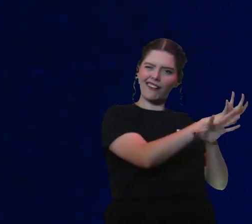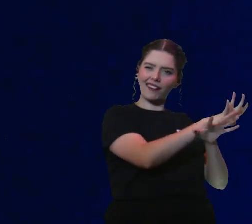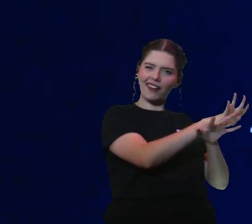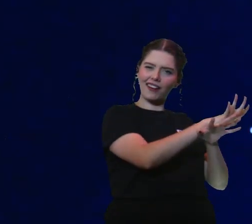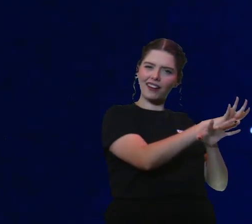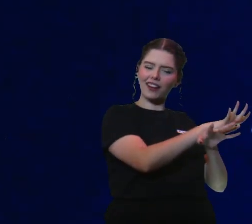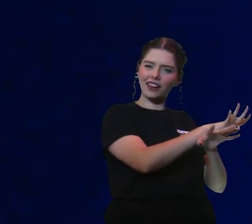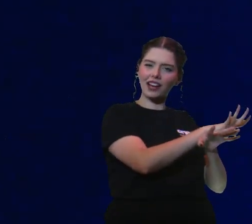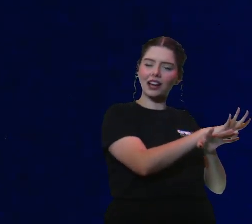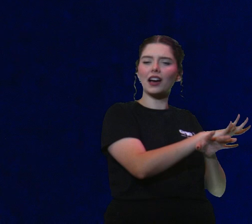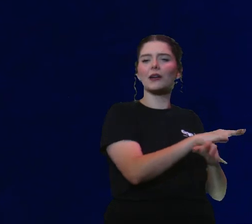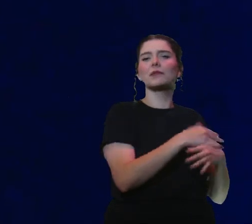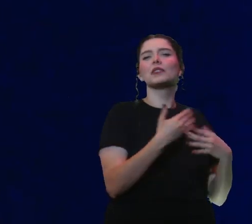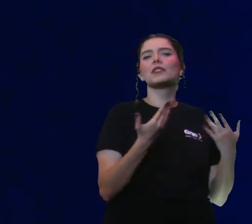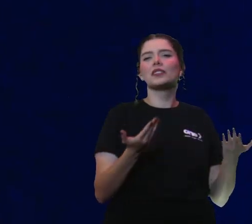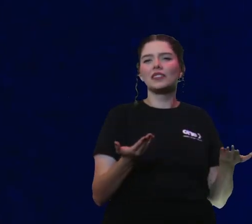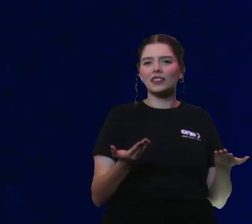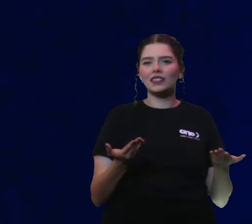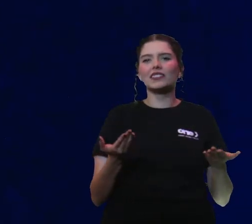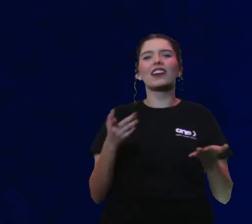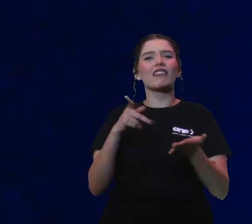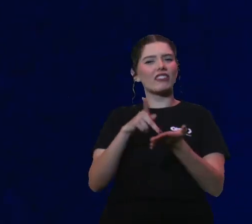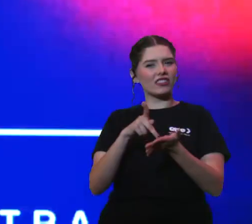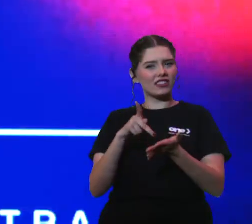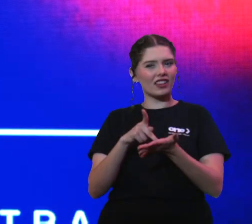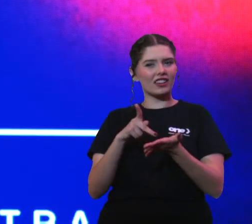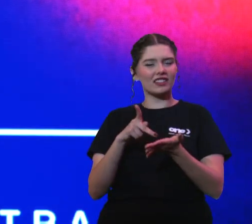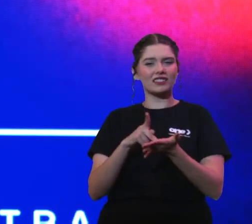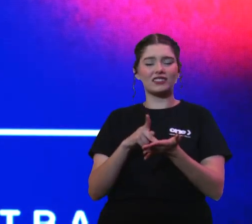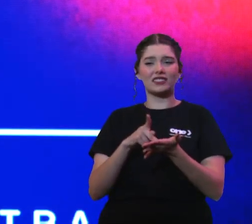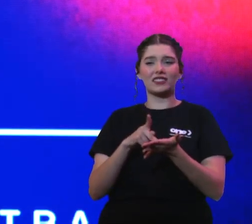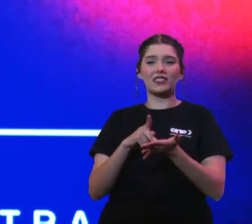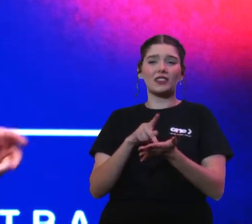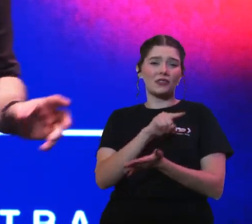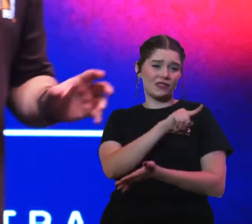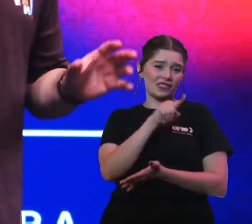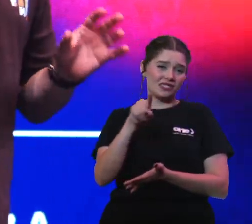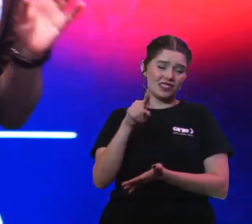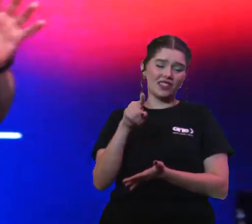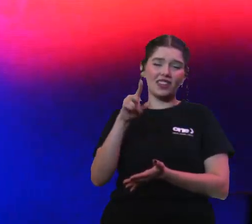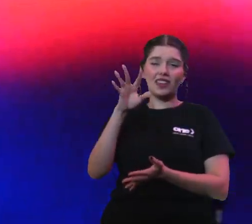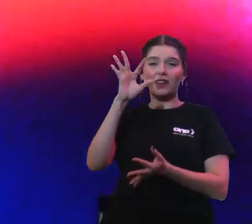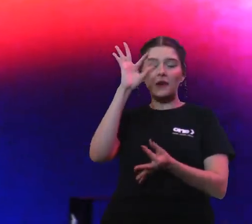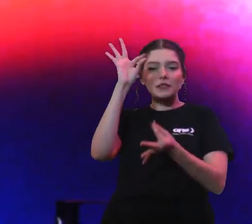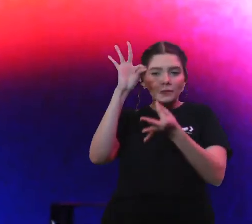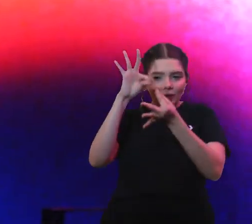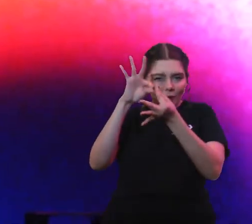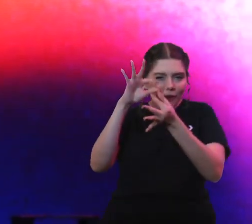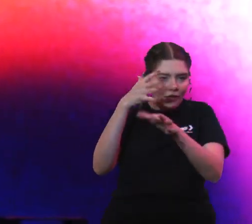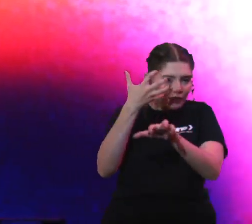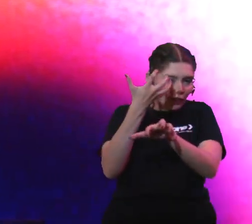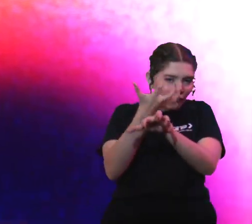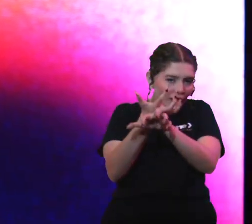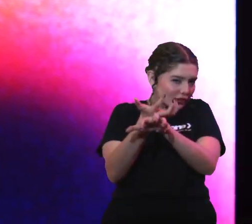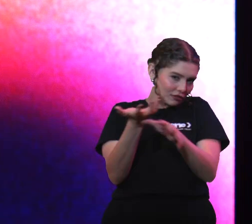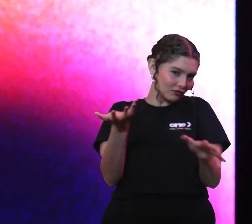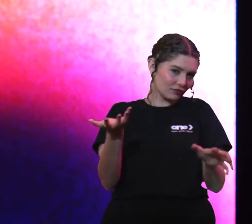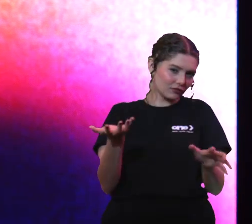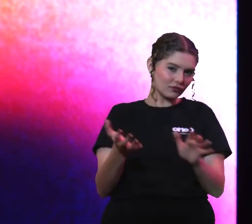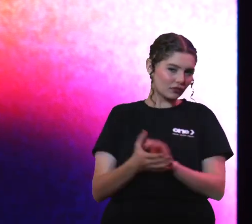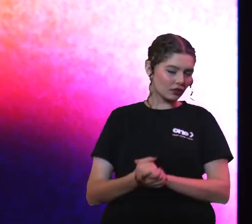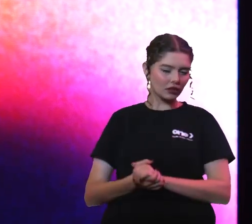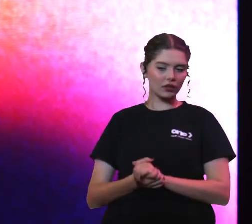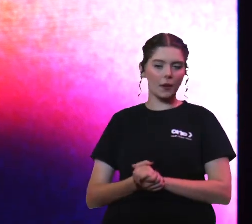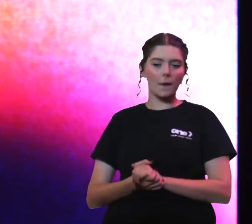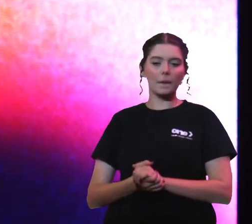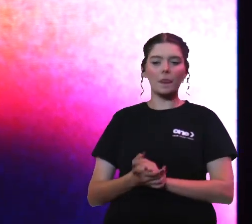na verdade, uma grande pobreza espiritual? Todas as vezes que um